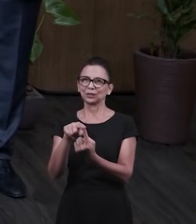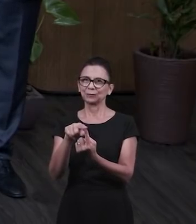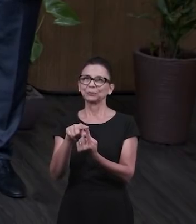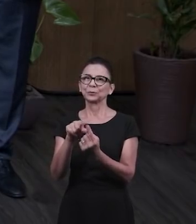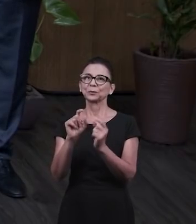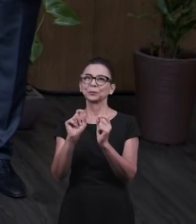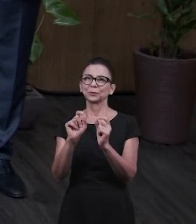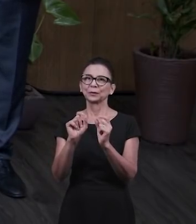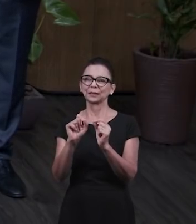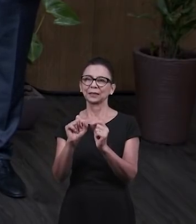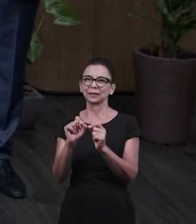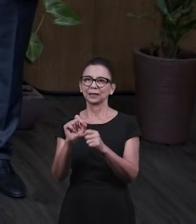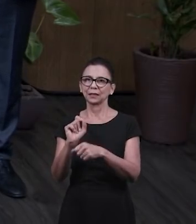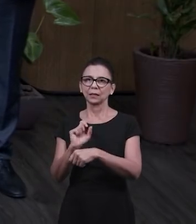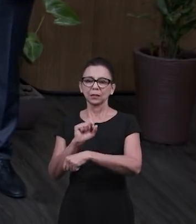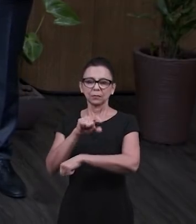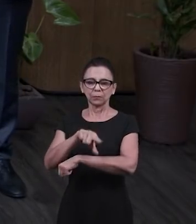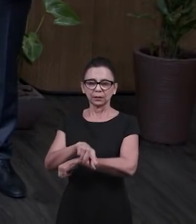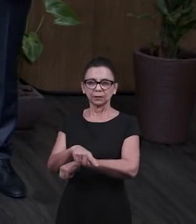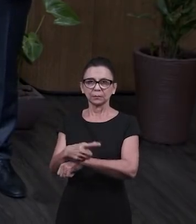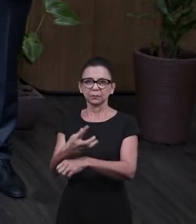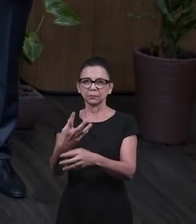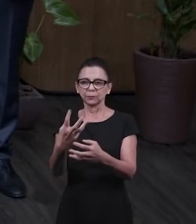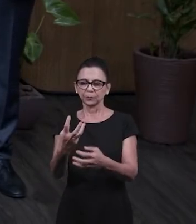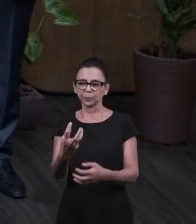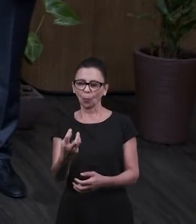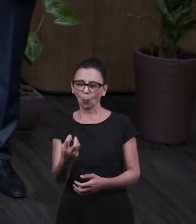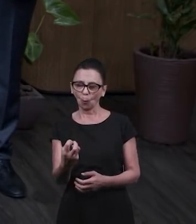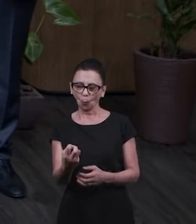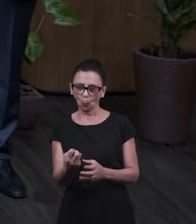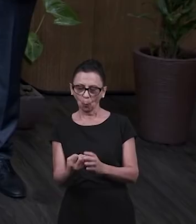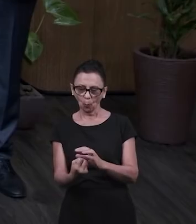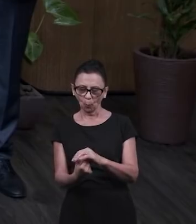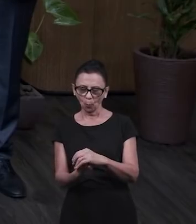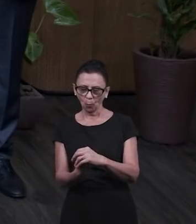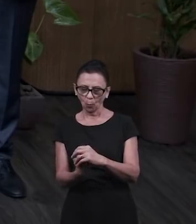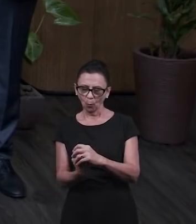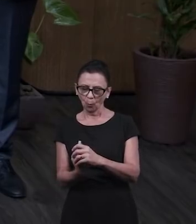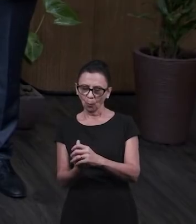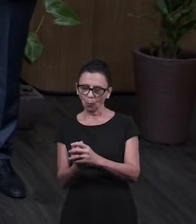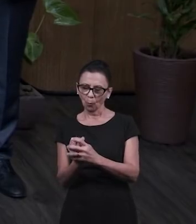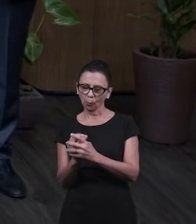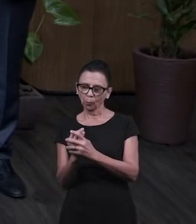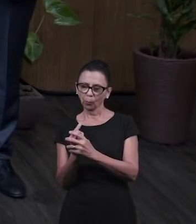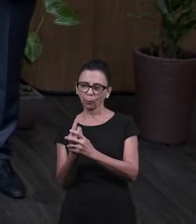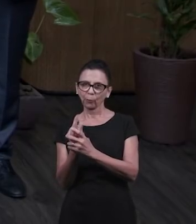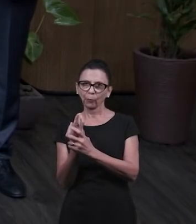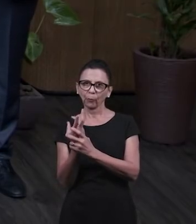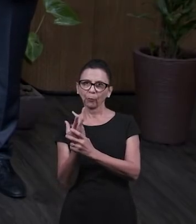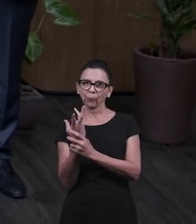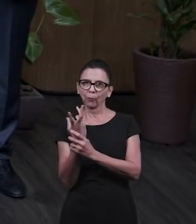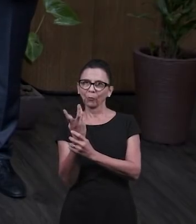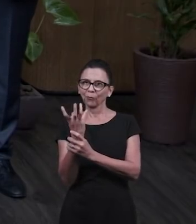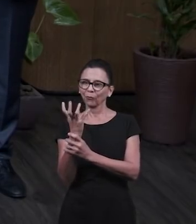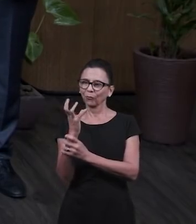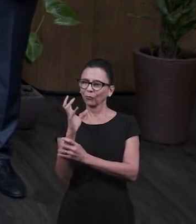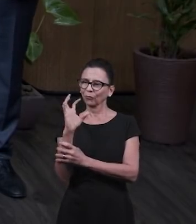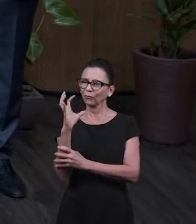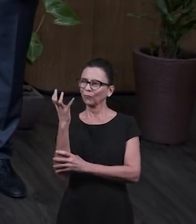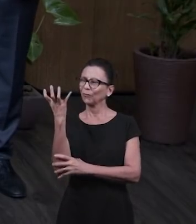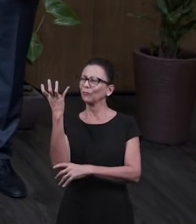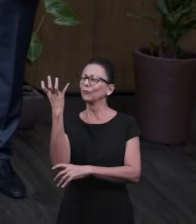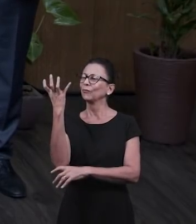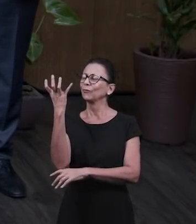lançada, permite que ela se desenvolva, cresça e esteja firme,